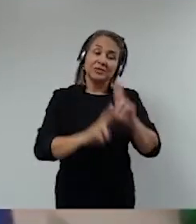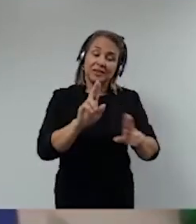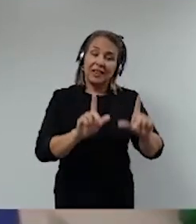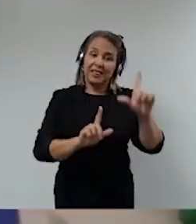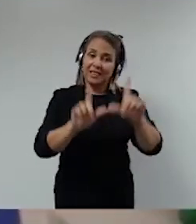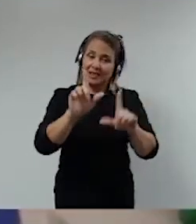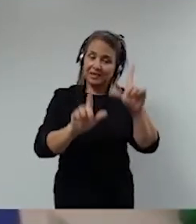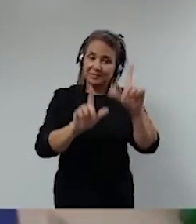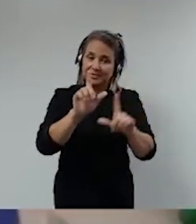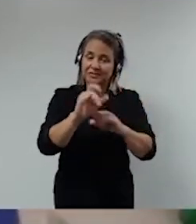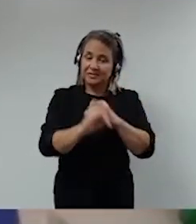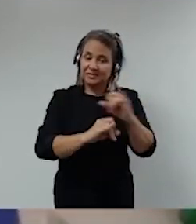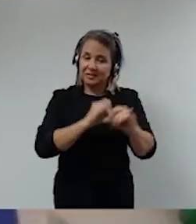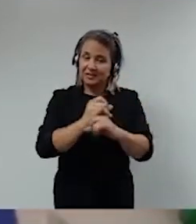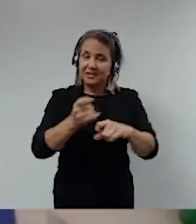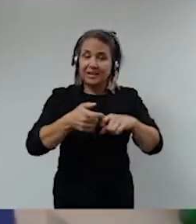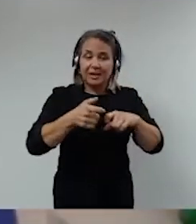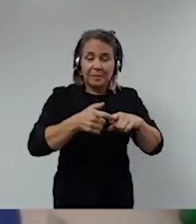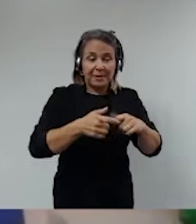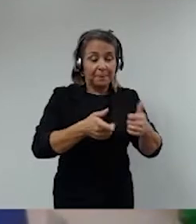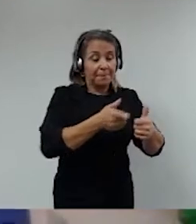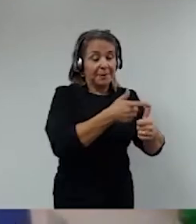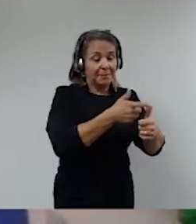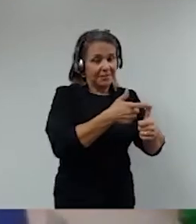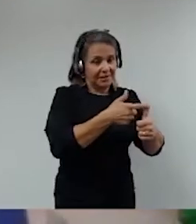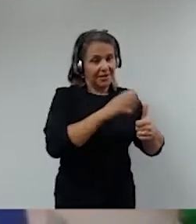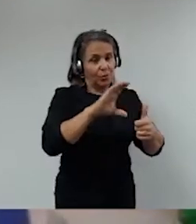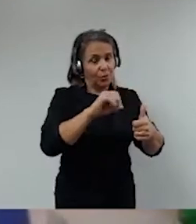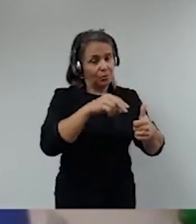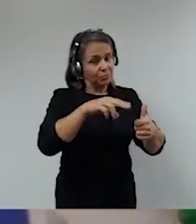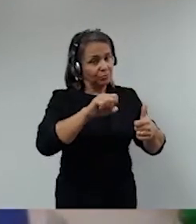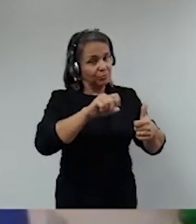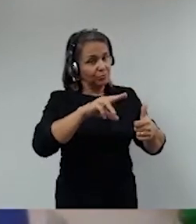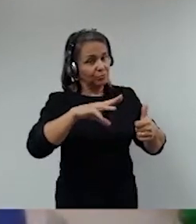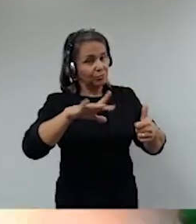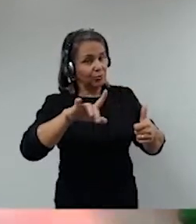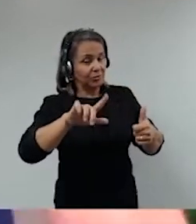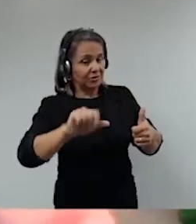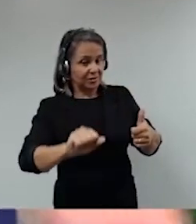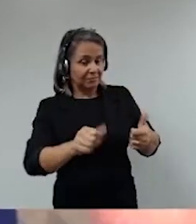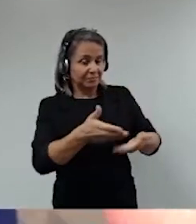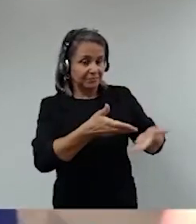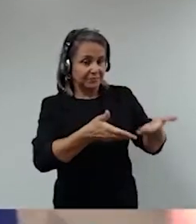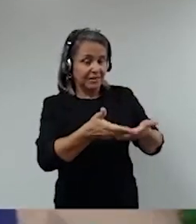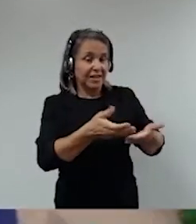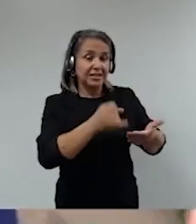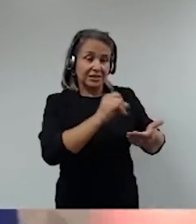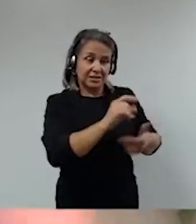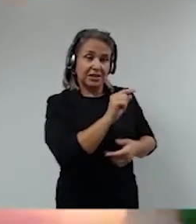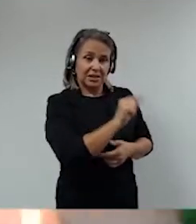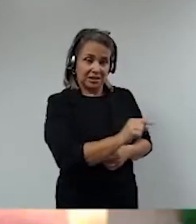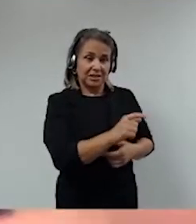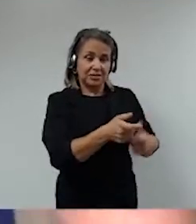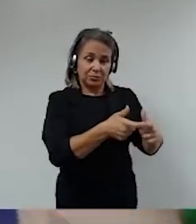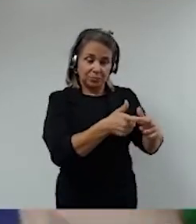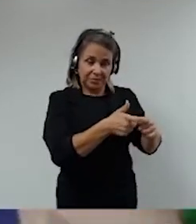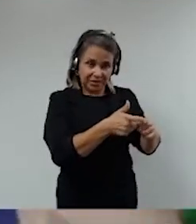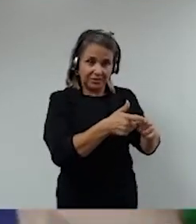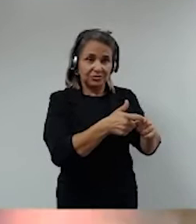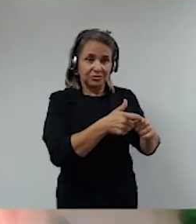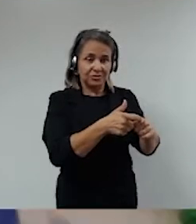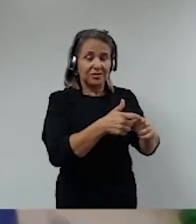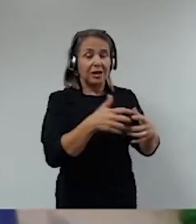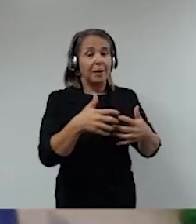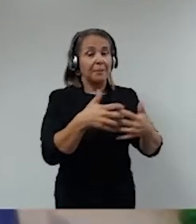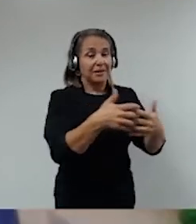para as consultas, para as primeiras consultas. Então, se eles que já estão utilizando, né, os americanos já